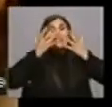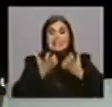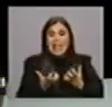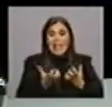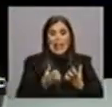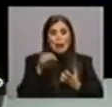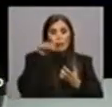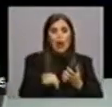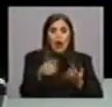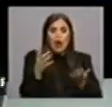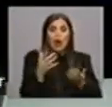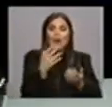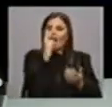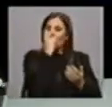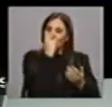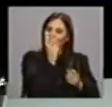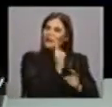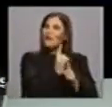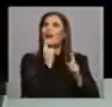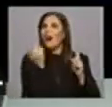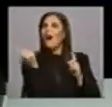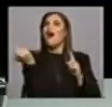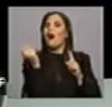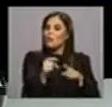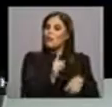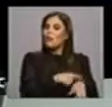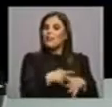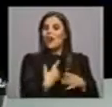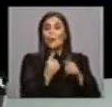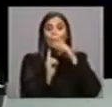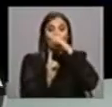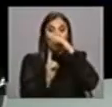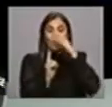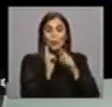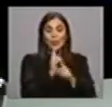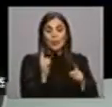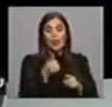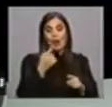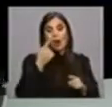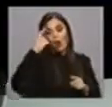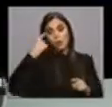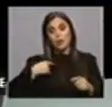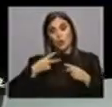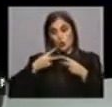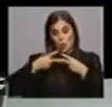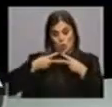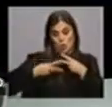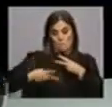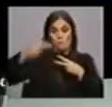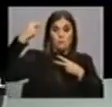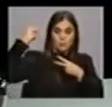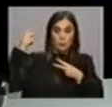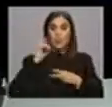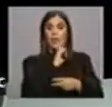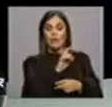rapidamente. Isto é curioso, este estudo ter aparecido nestes dias, porque nós sabemos, na semana passada, ou melhor, há 2 semanas, que foi